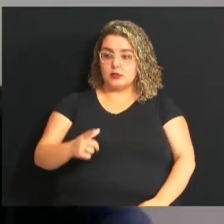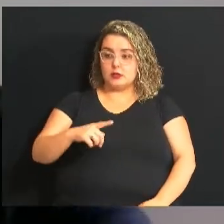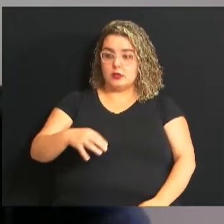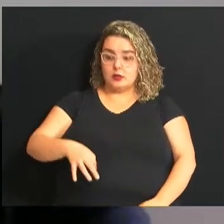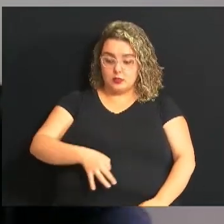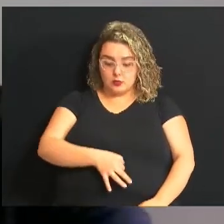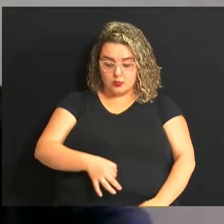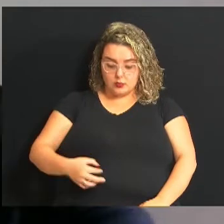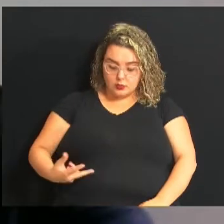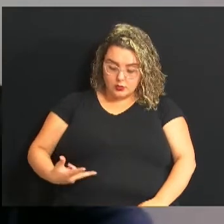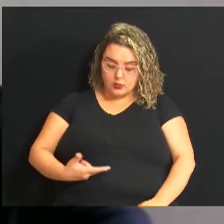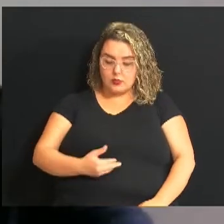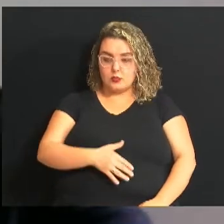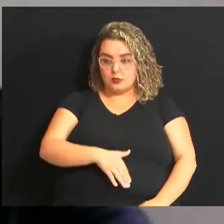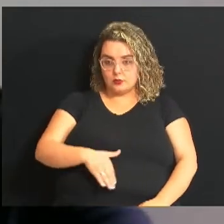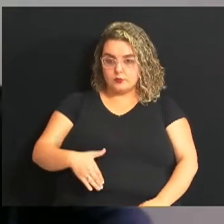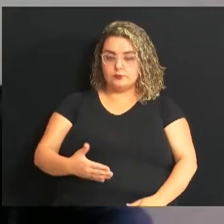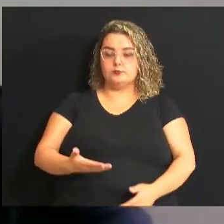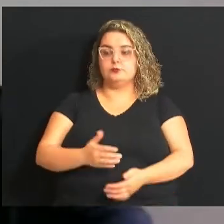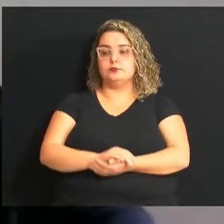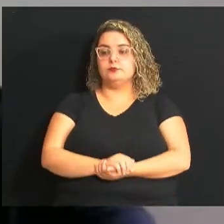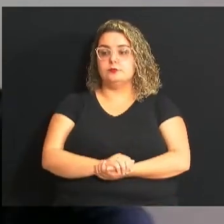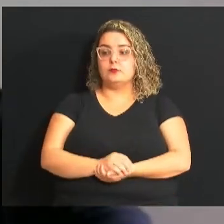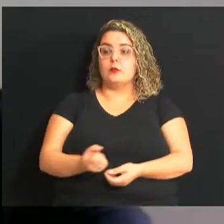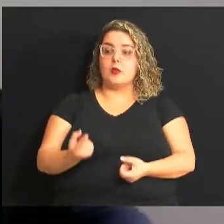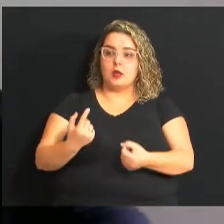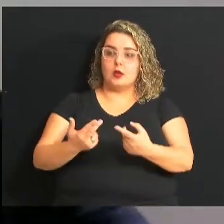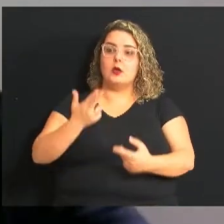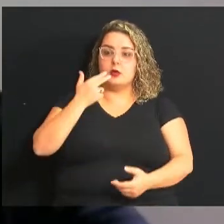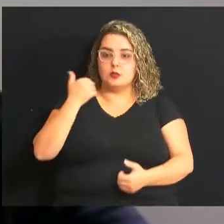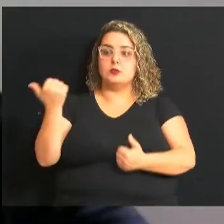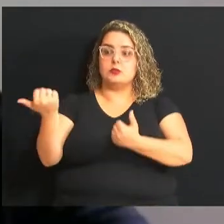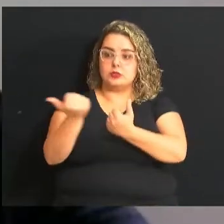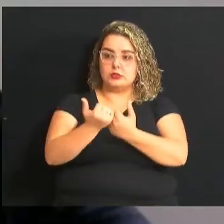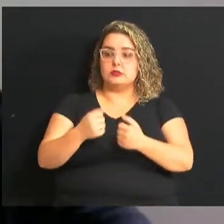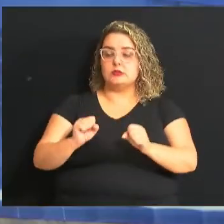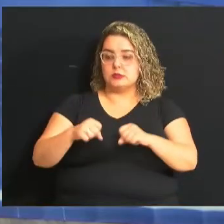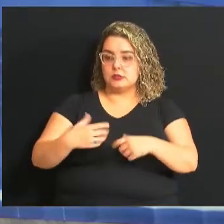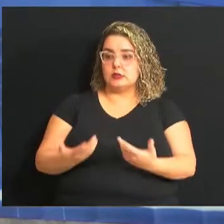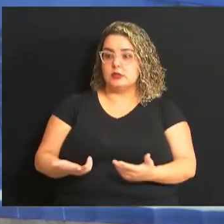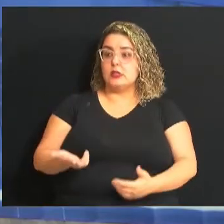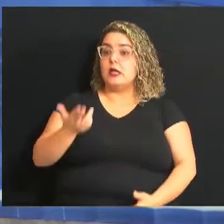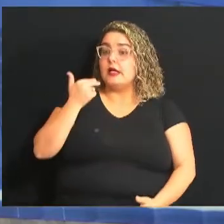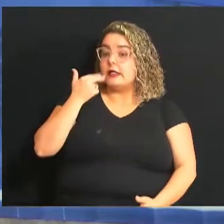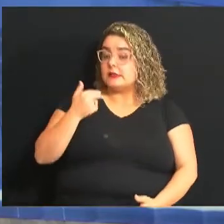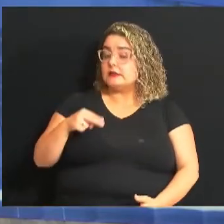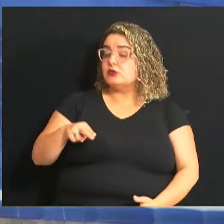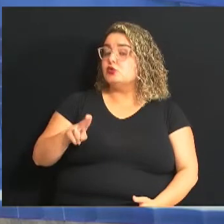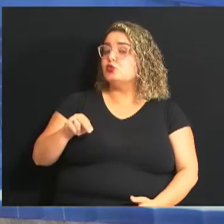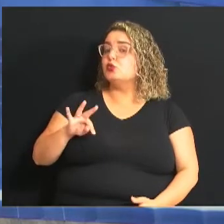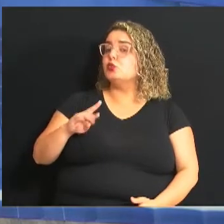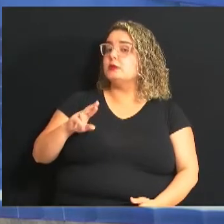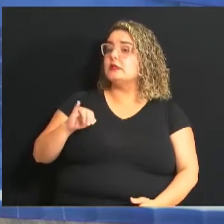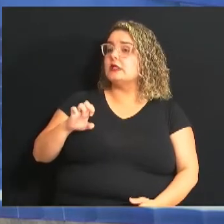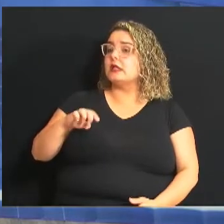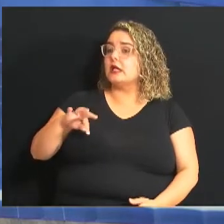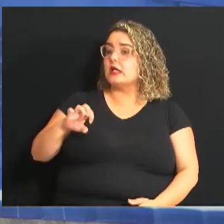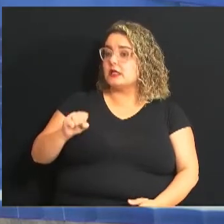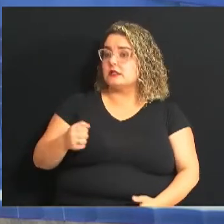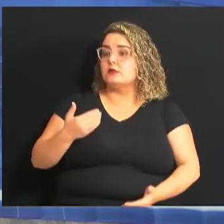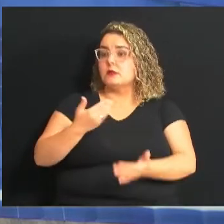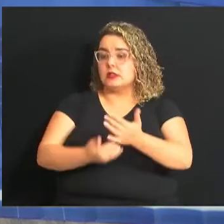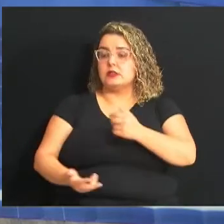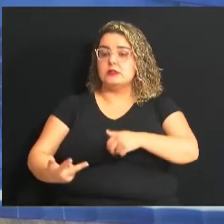né? Então, alguns nutrientes têm que ser repostos. Esses nutrientes, né, que a pessoa acaba perdendo na cirurgia,